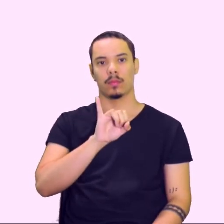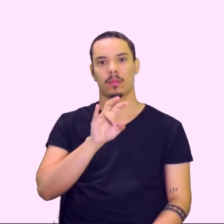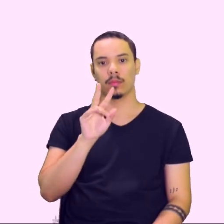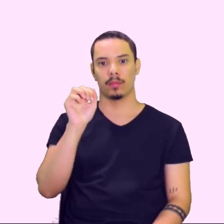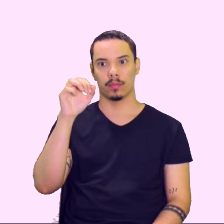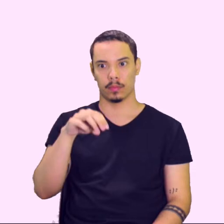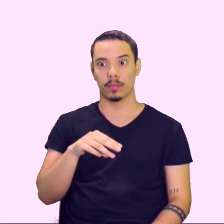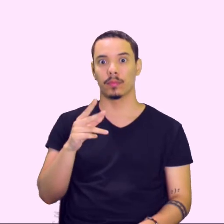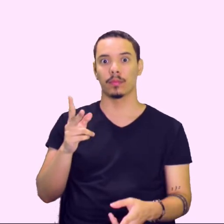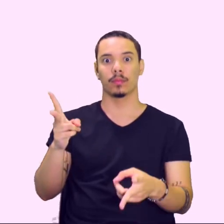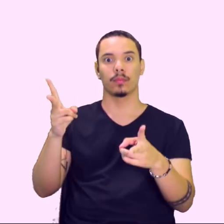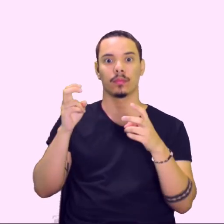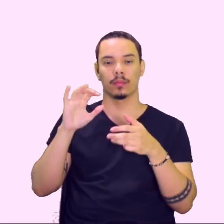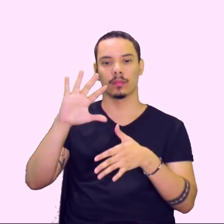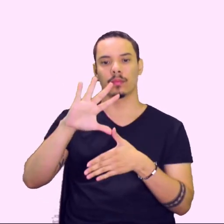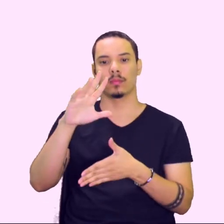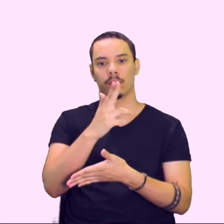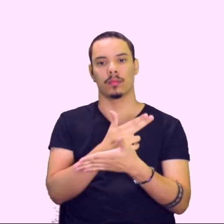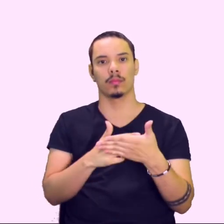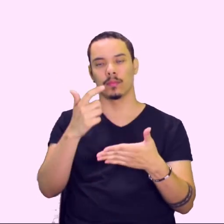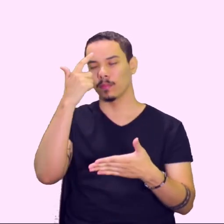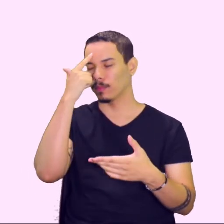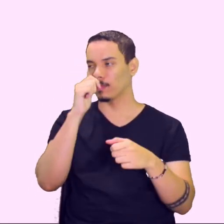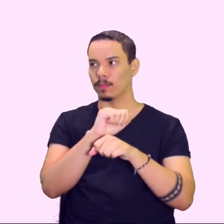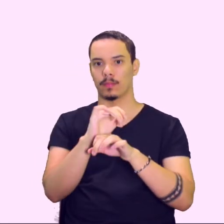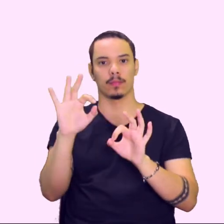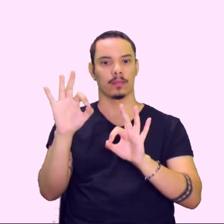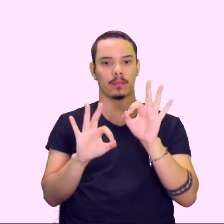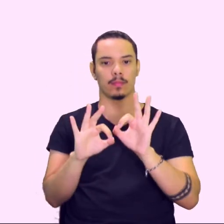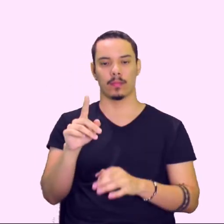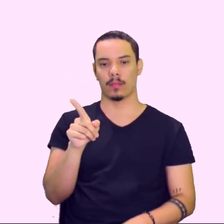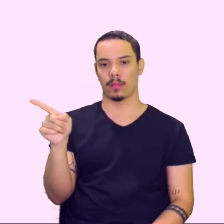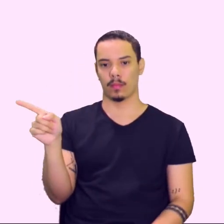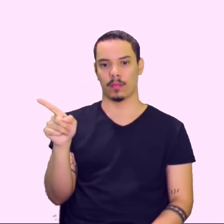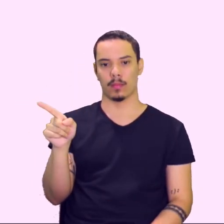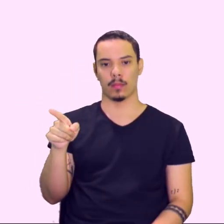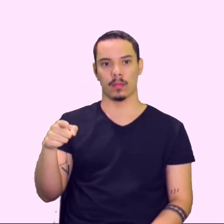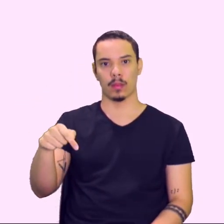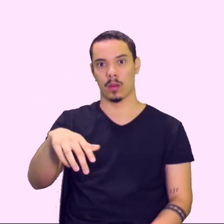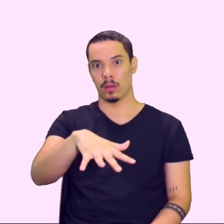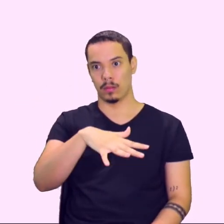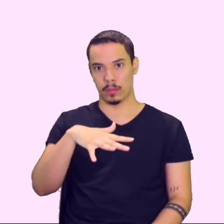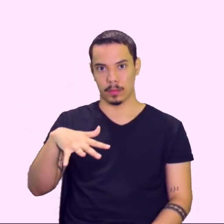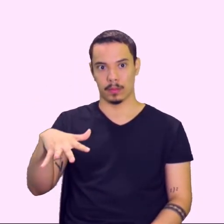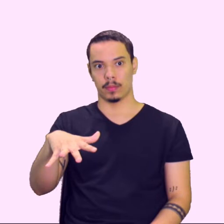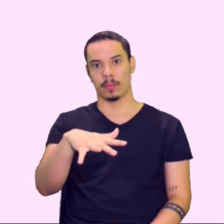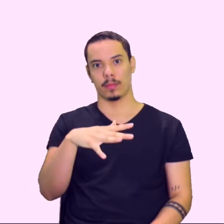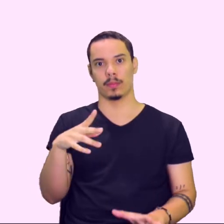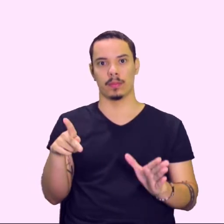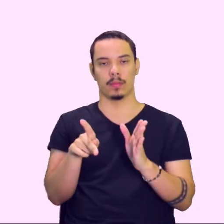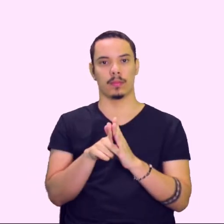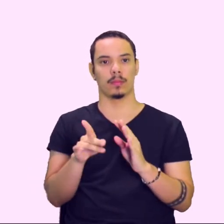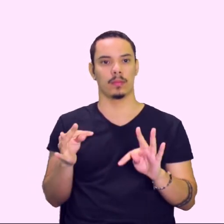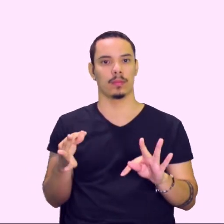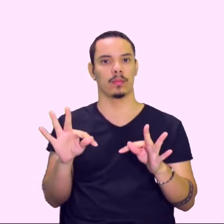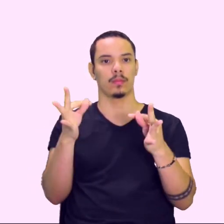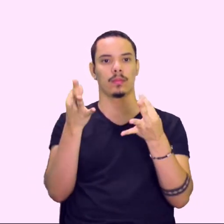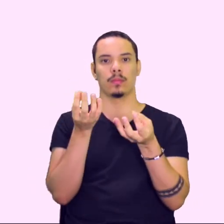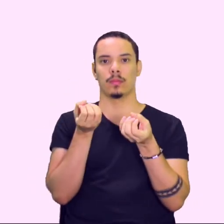mapa demonstra a clara organização aeroespacial da tecnologia da